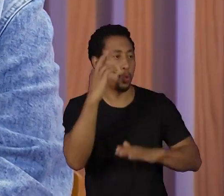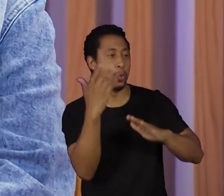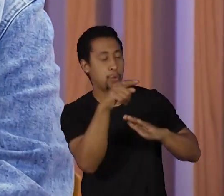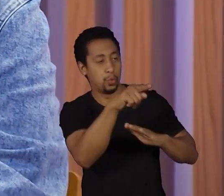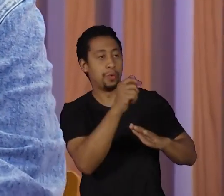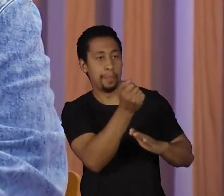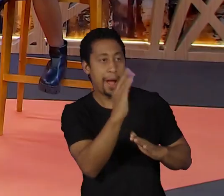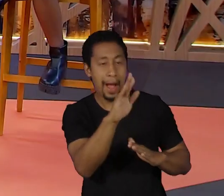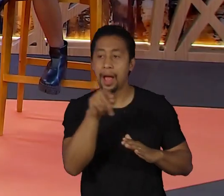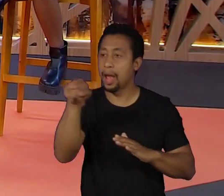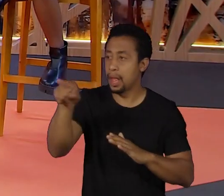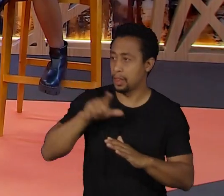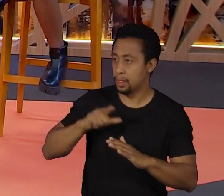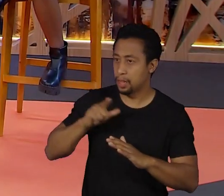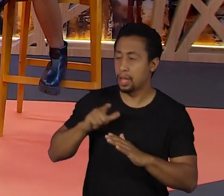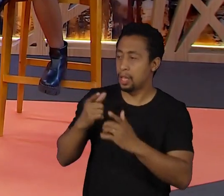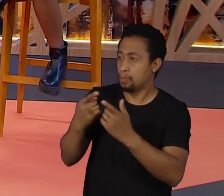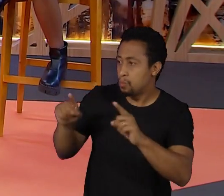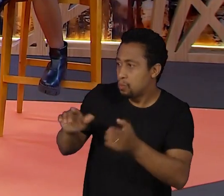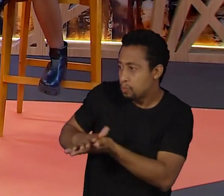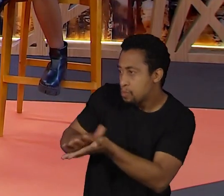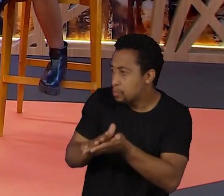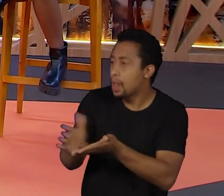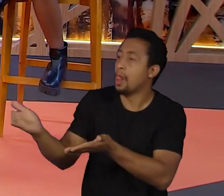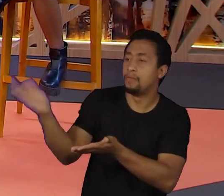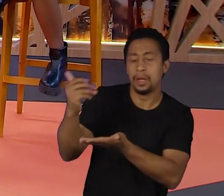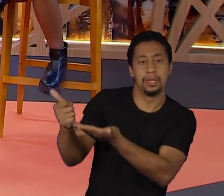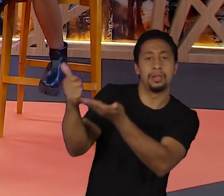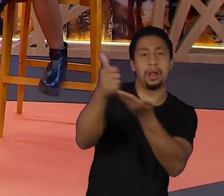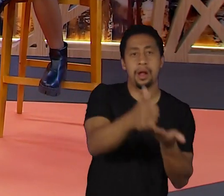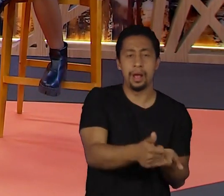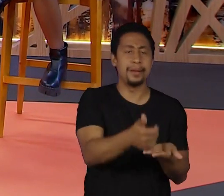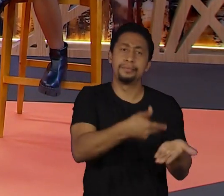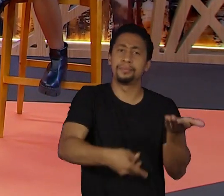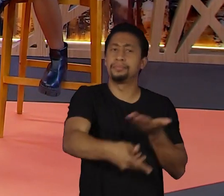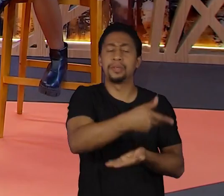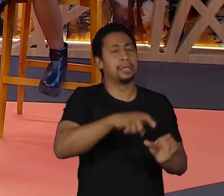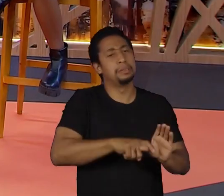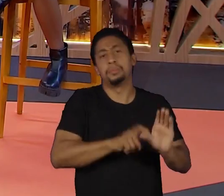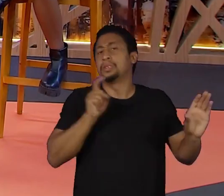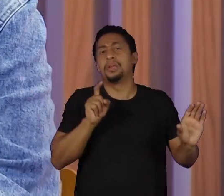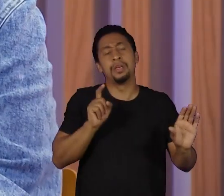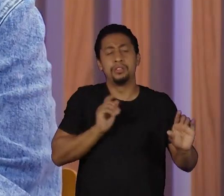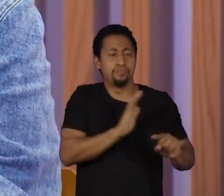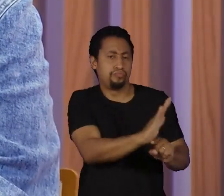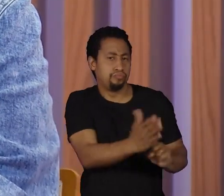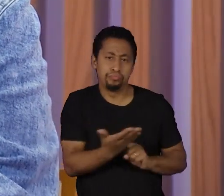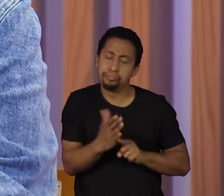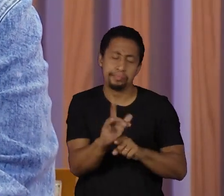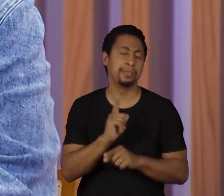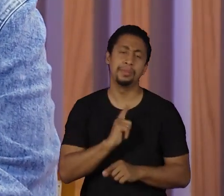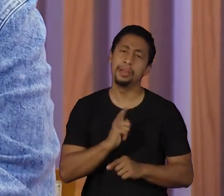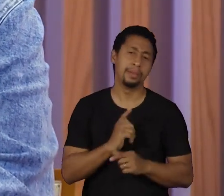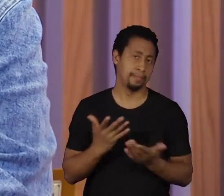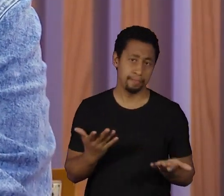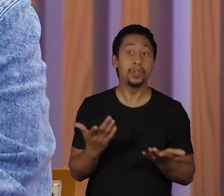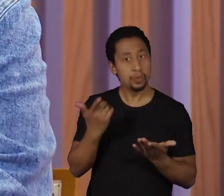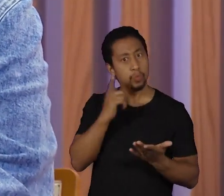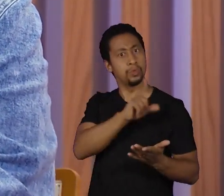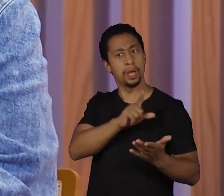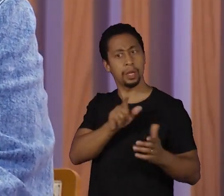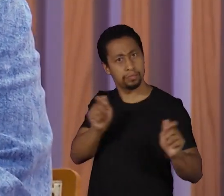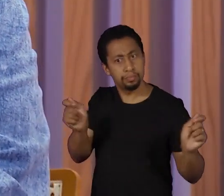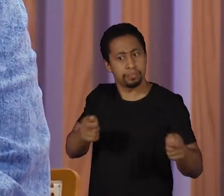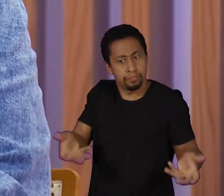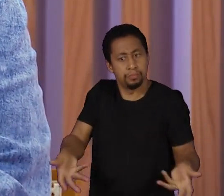de som e leva. Então, é tudo muito autônomo, é tudo muito cooperativo. E a gente cria potências em cima dessa cooperativa e